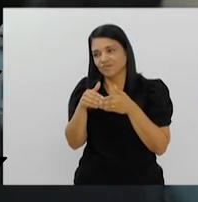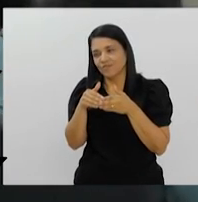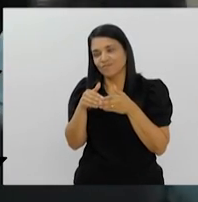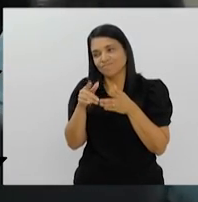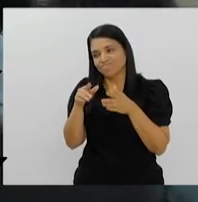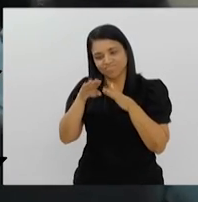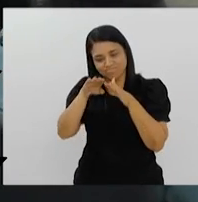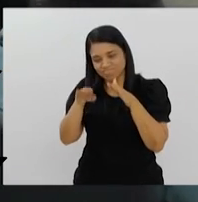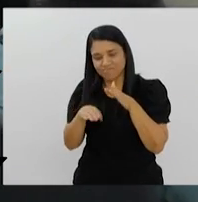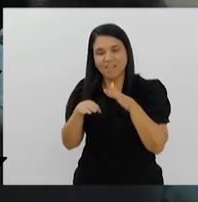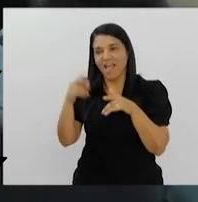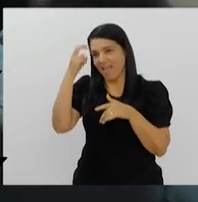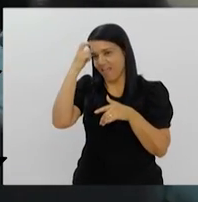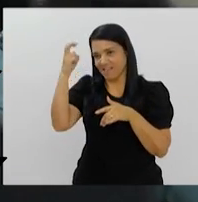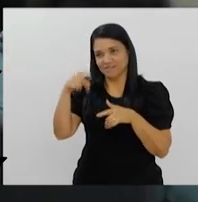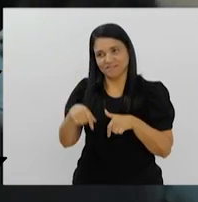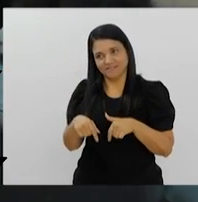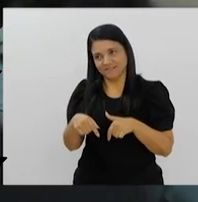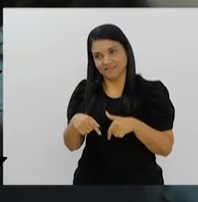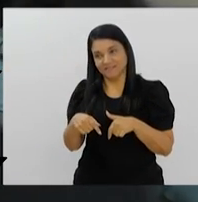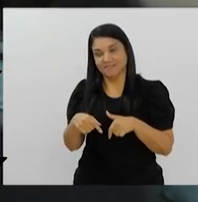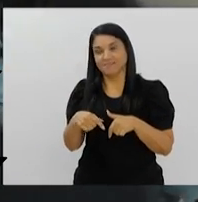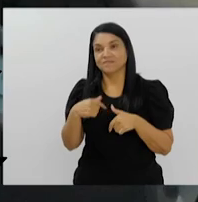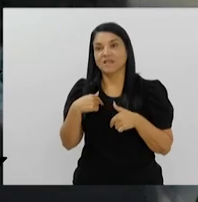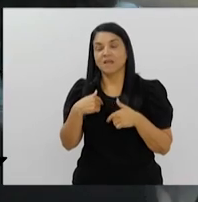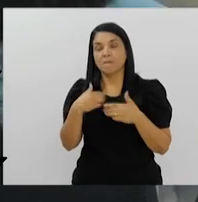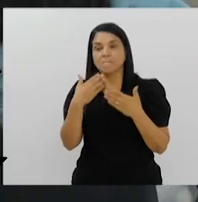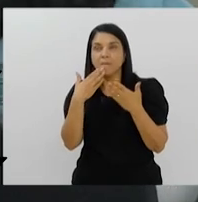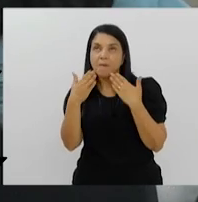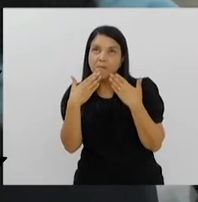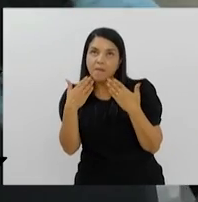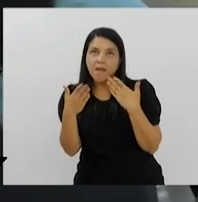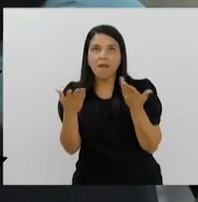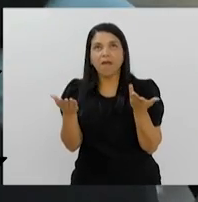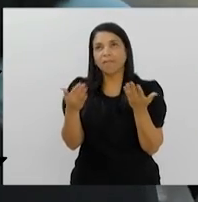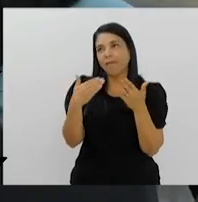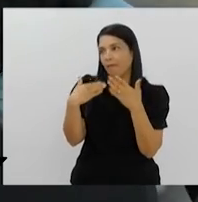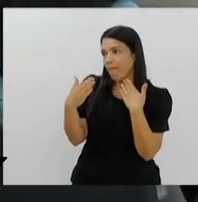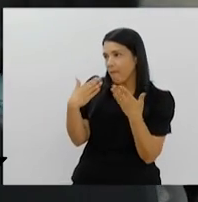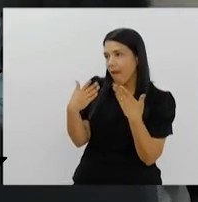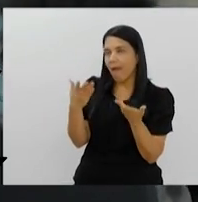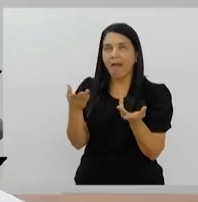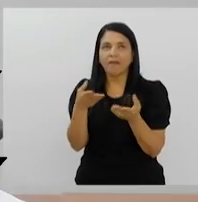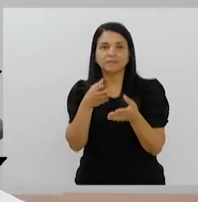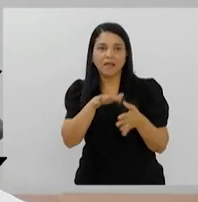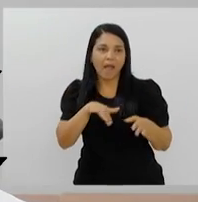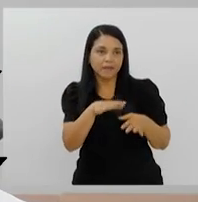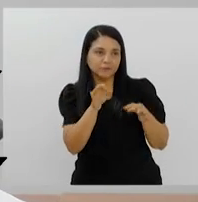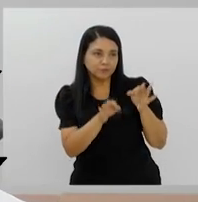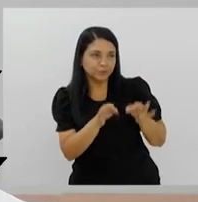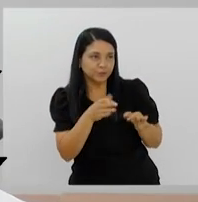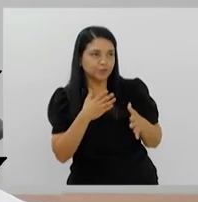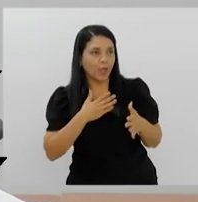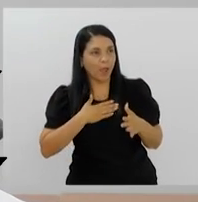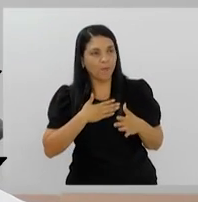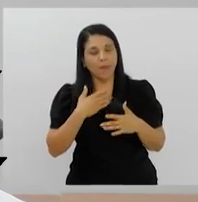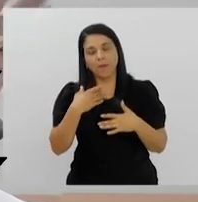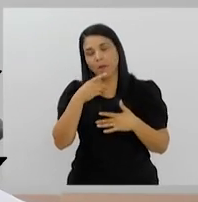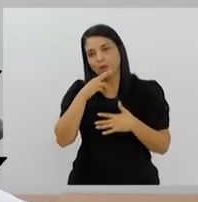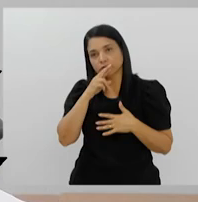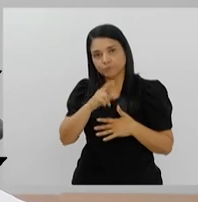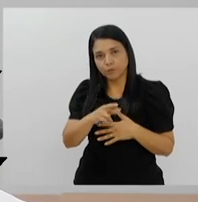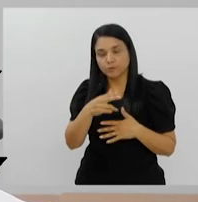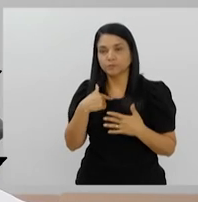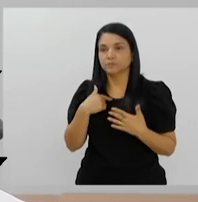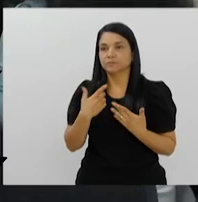capacidade e nos respeite porque esse papinho Até onde eu sei no que di respeito ao jurídico não é o que a gente quer ouvir aqui numa boa vamos fazer